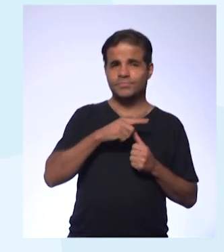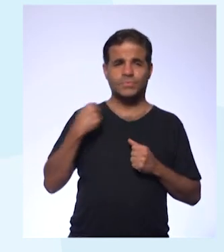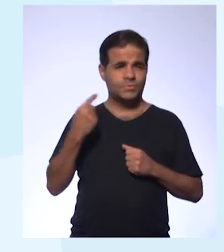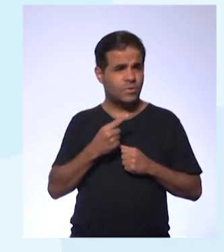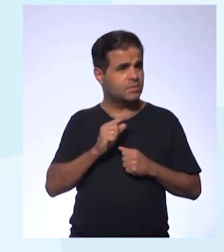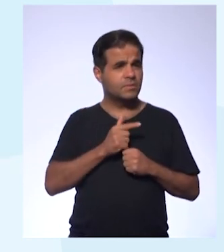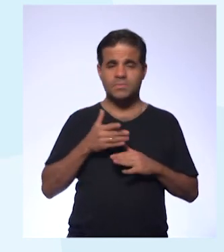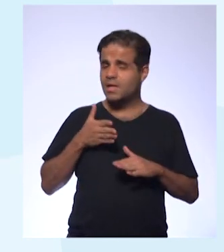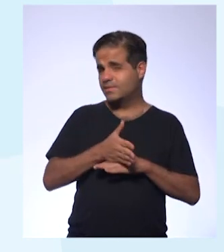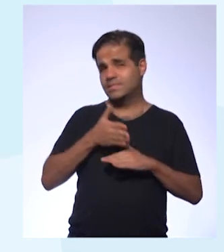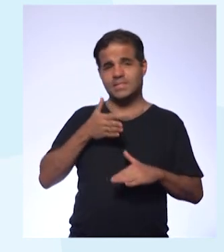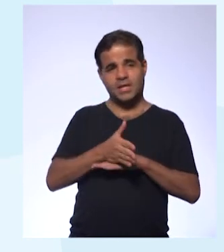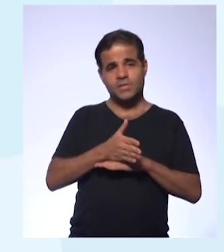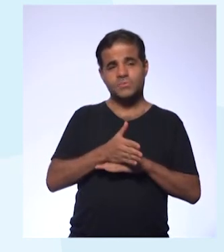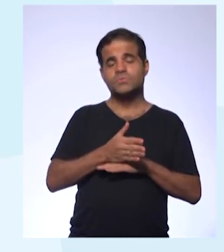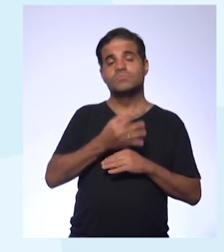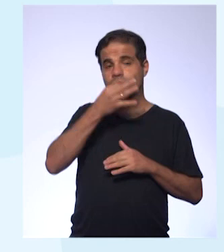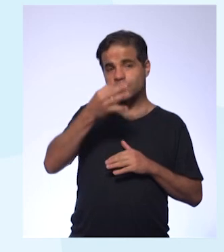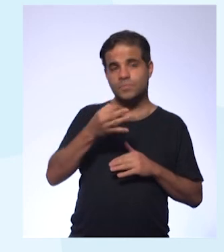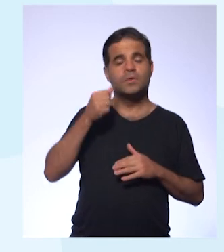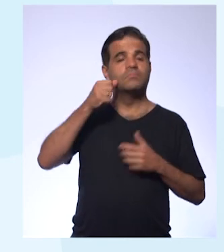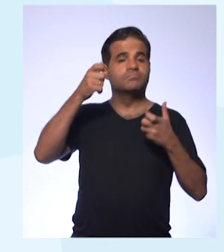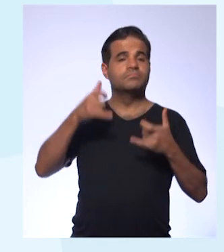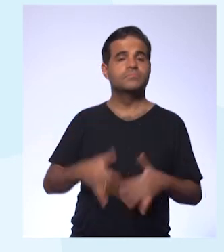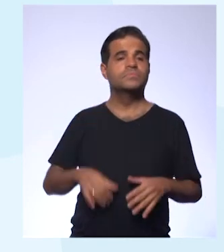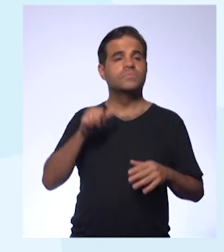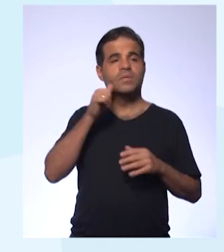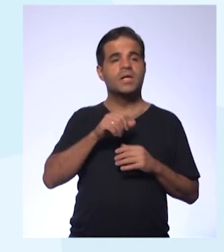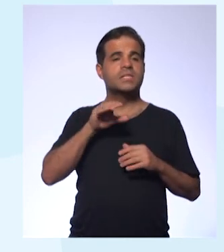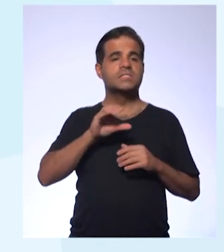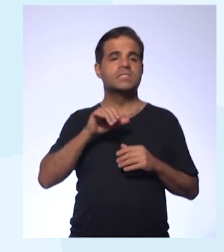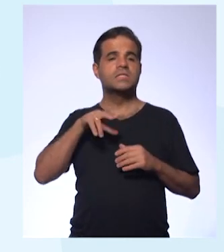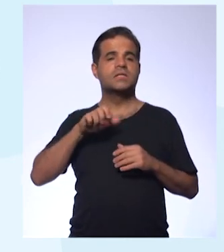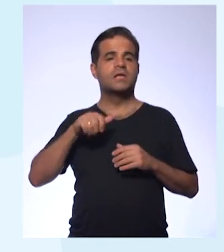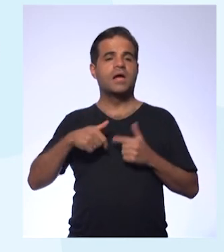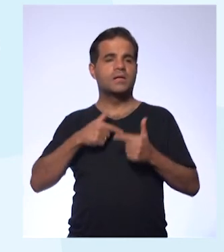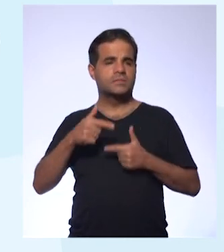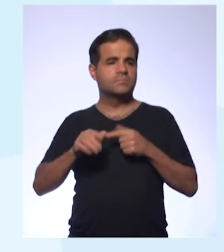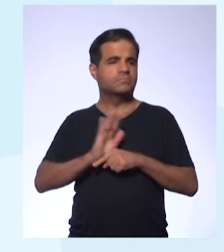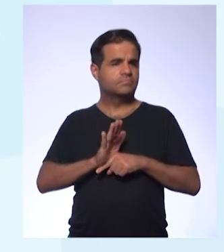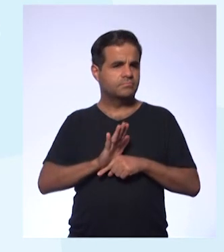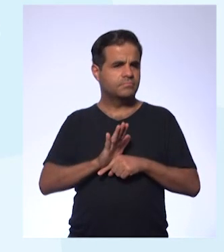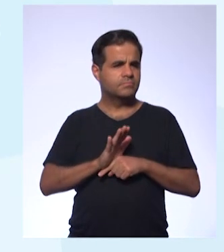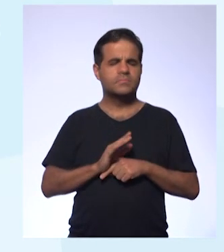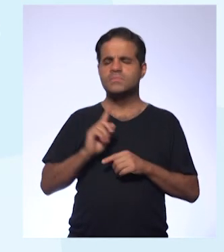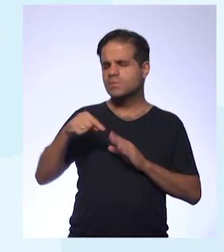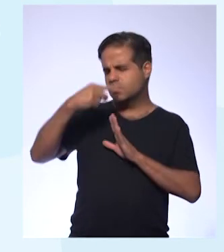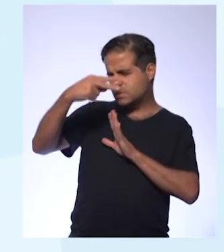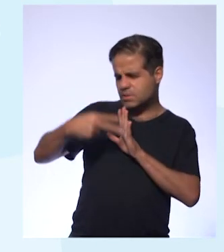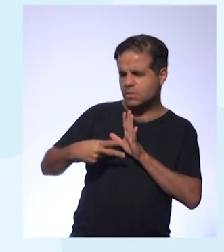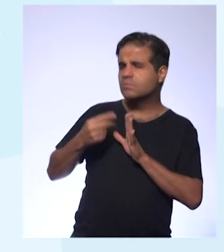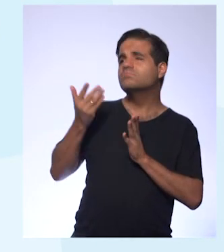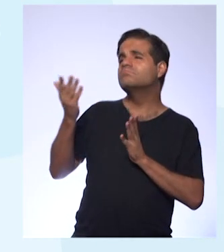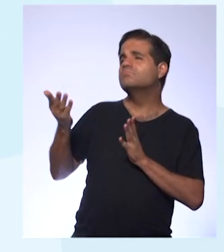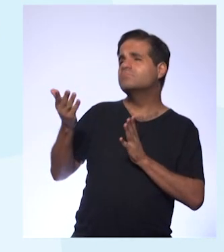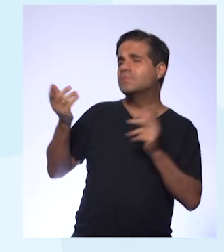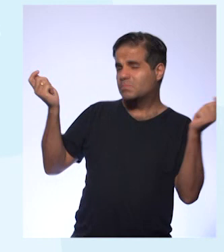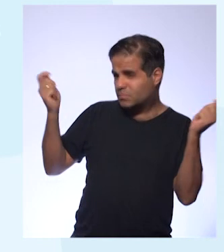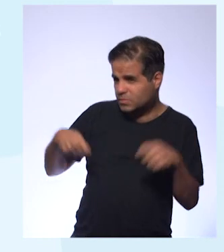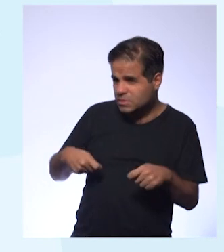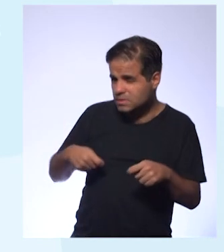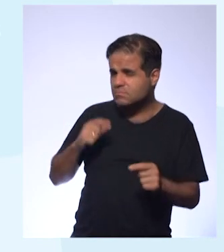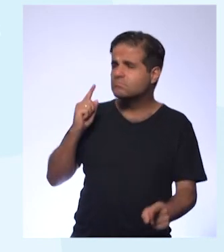gente não tem acesso, afirma a cineasta. Após a leitura, é